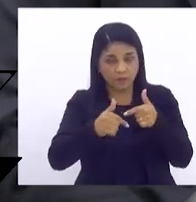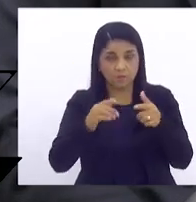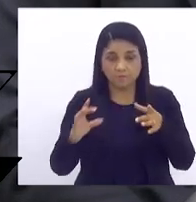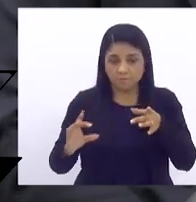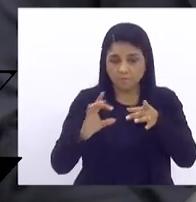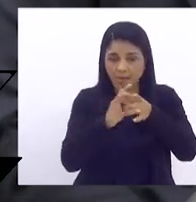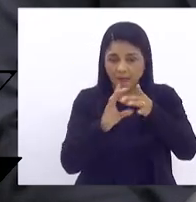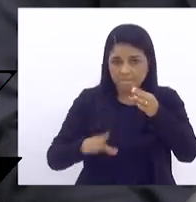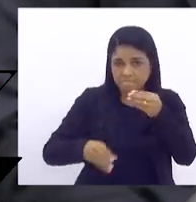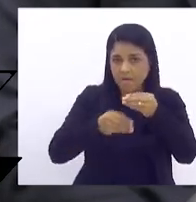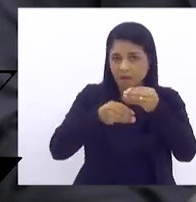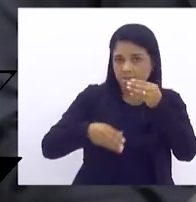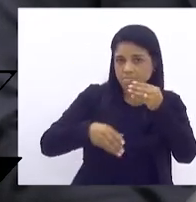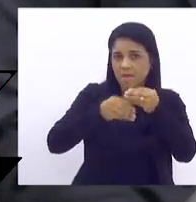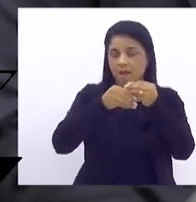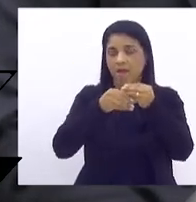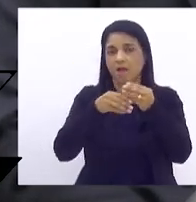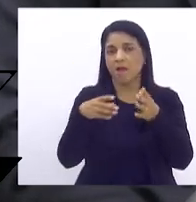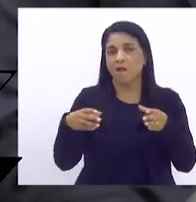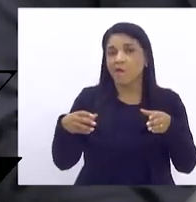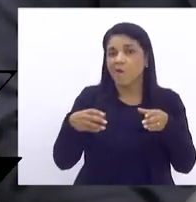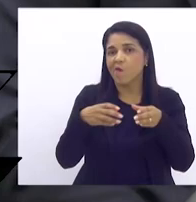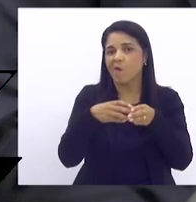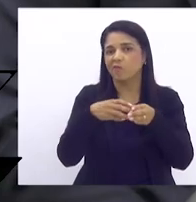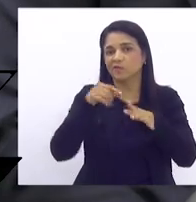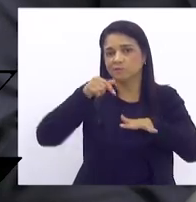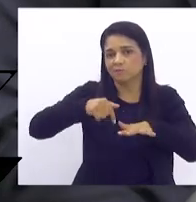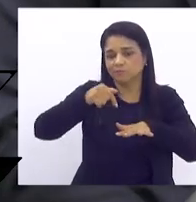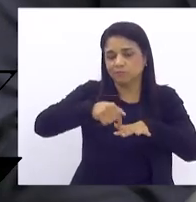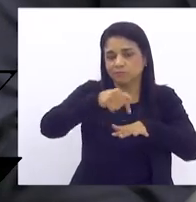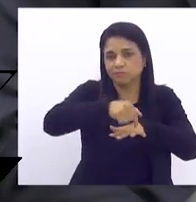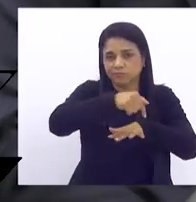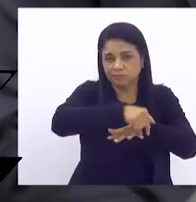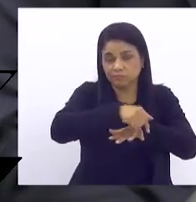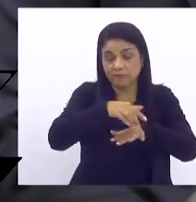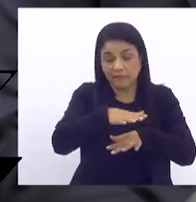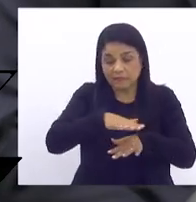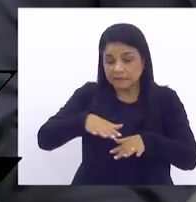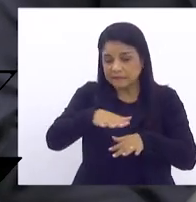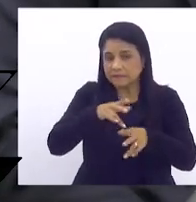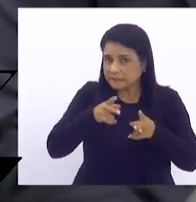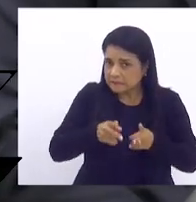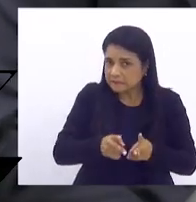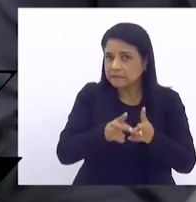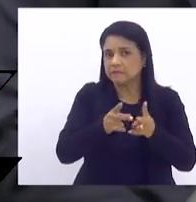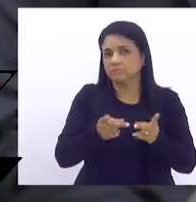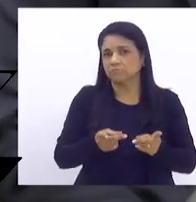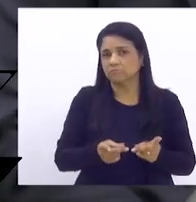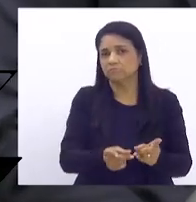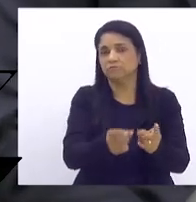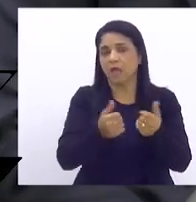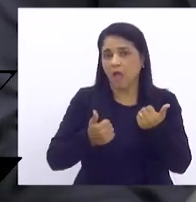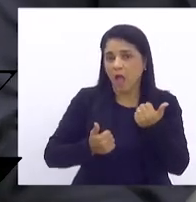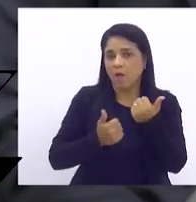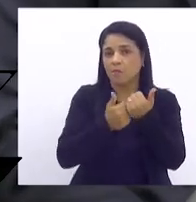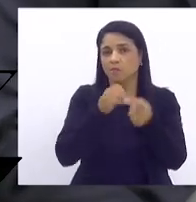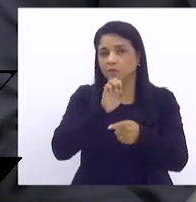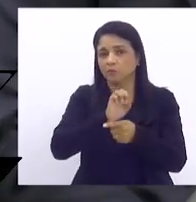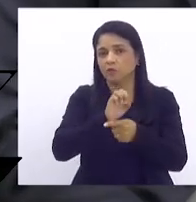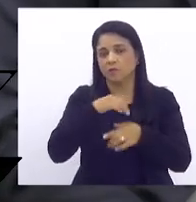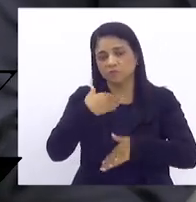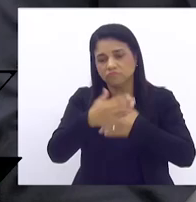elencada, também as comunidades quilombolas, para que elas possam, naquele território, permanecer e terem o apoio do Estado para